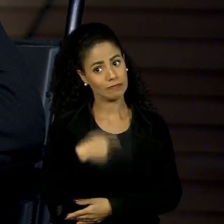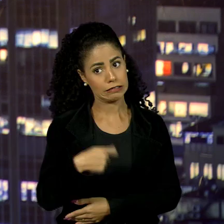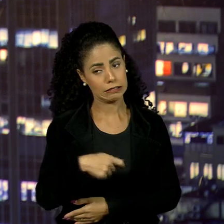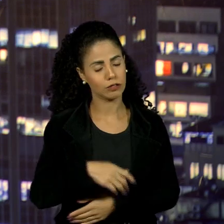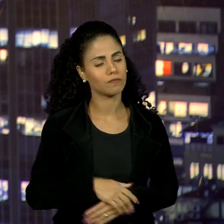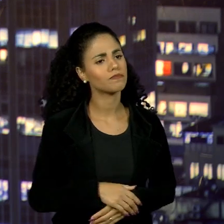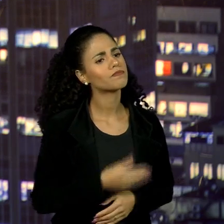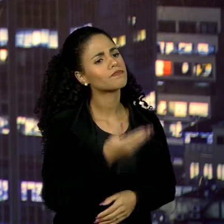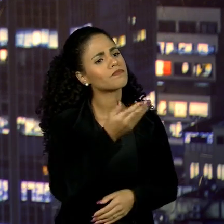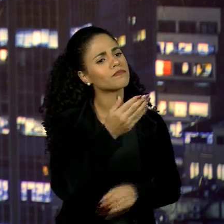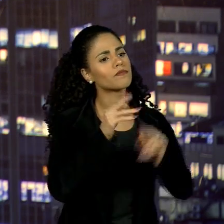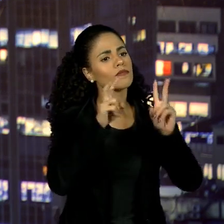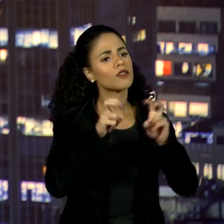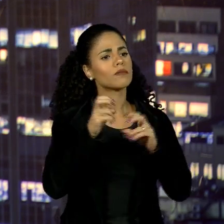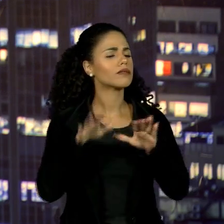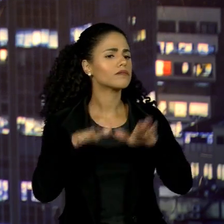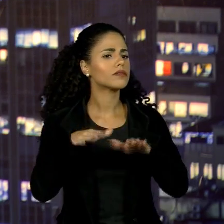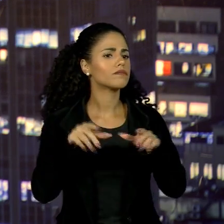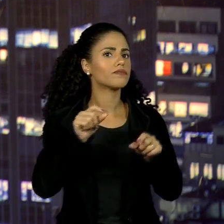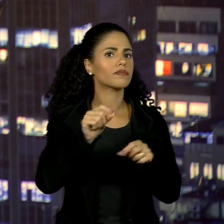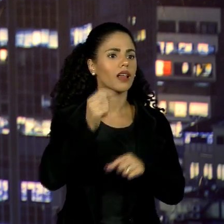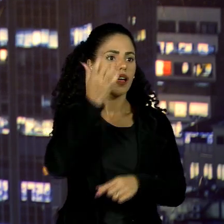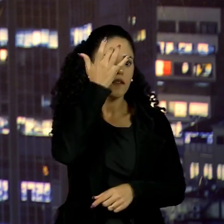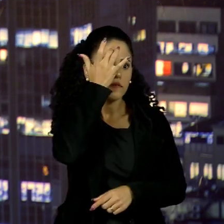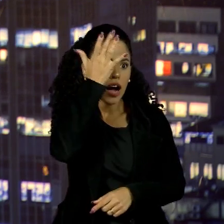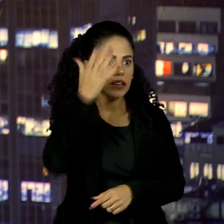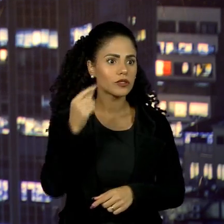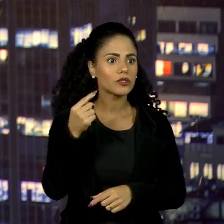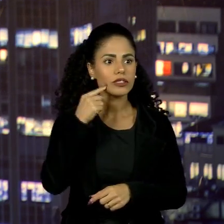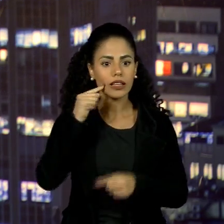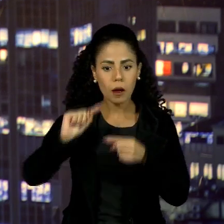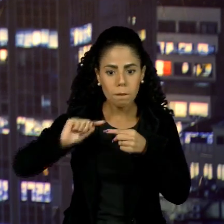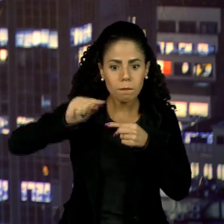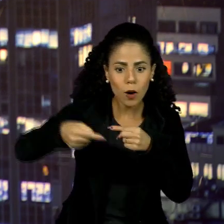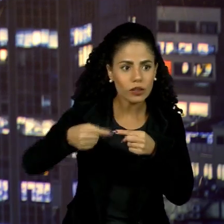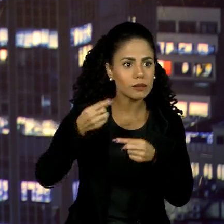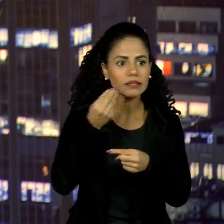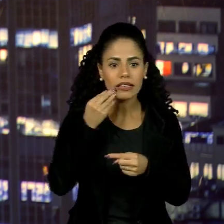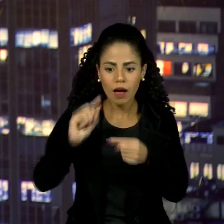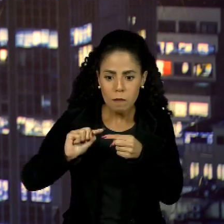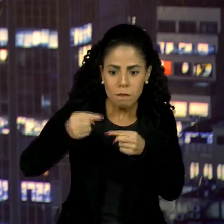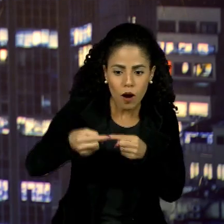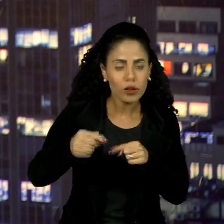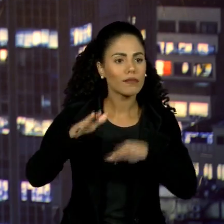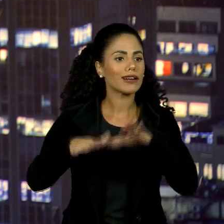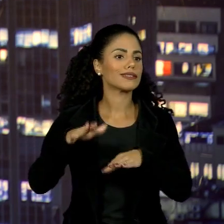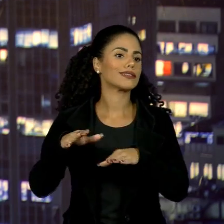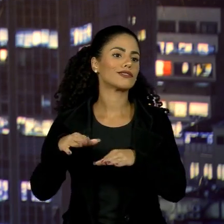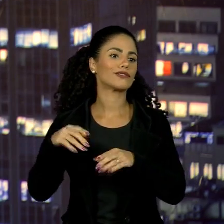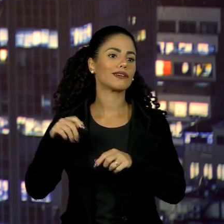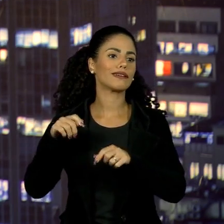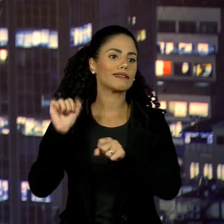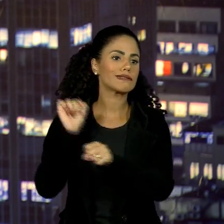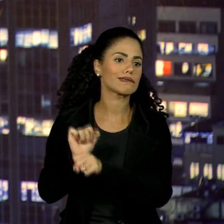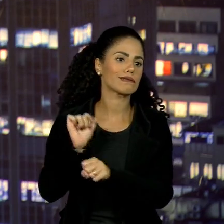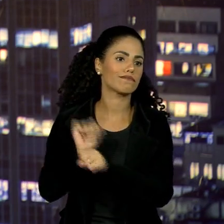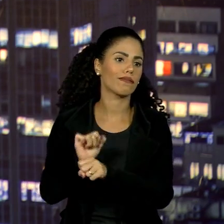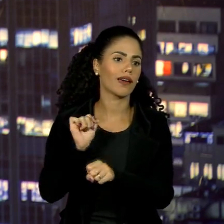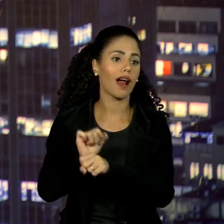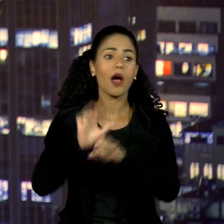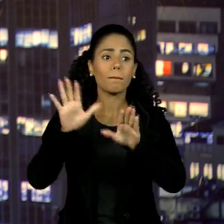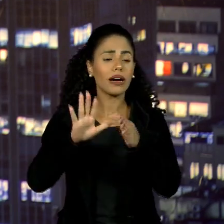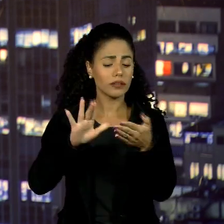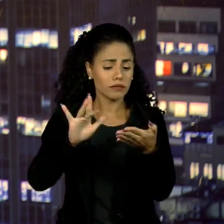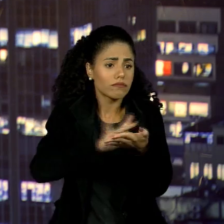essa questão de você ter uma facilidade muito grande de jogar a próxima rodada, né? Antes você, sei lá, você ia num bingo, você tinha que esperar a próxima e com o smartphone